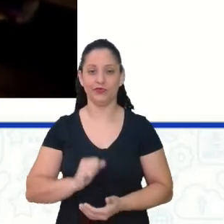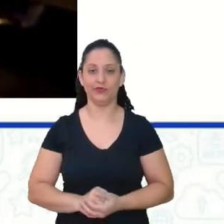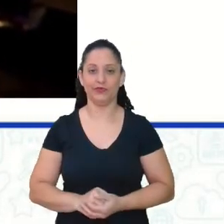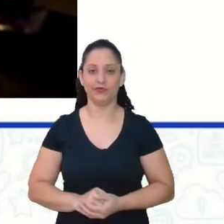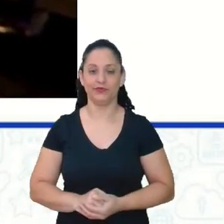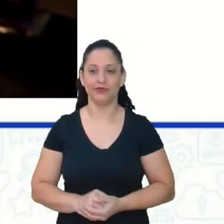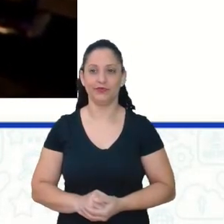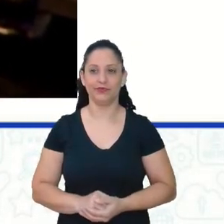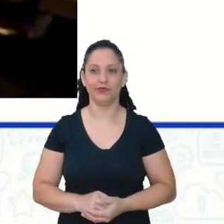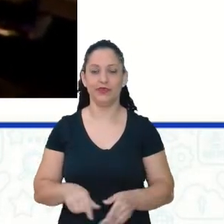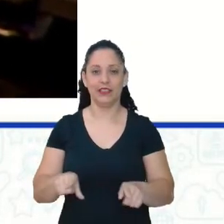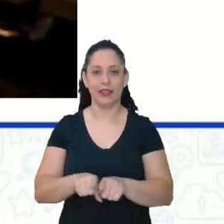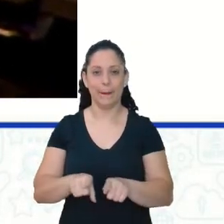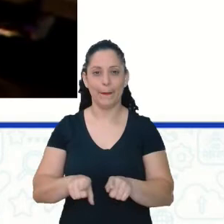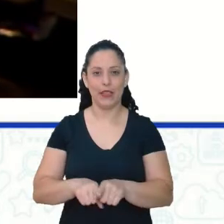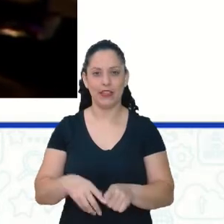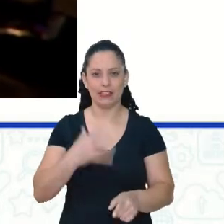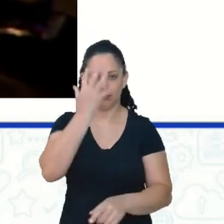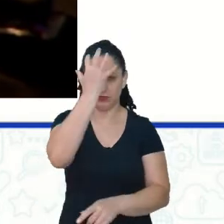E o ódio.